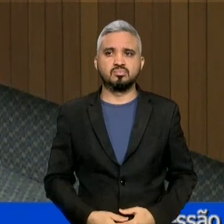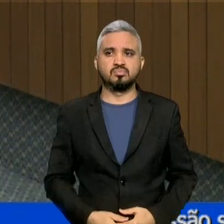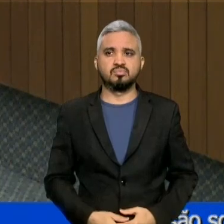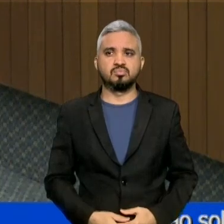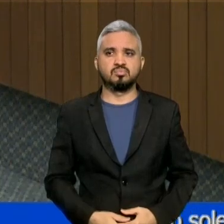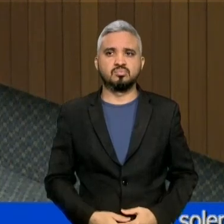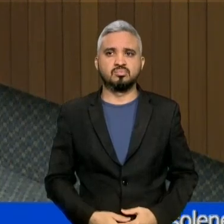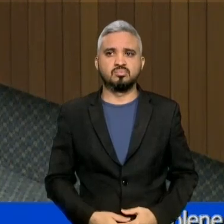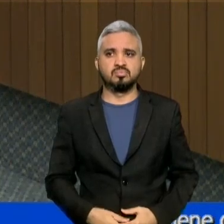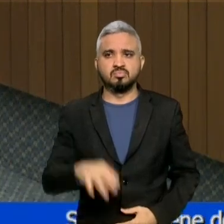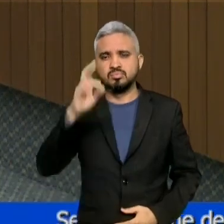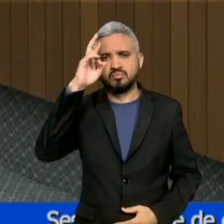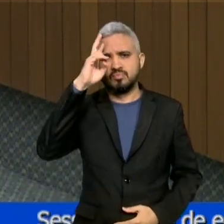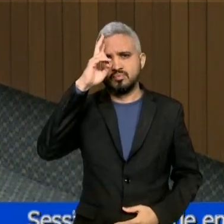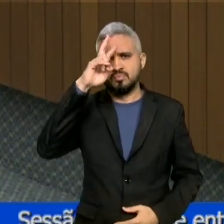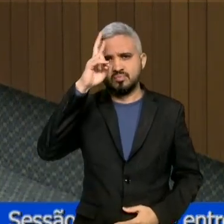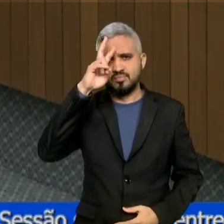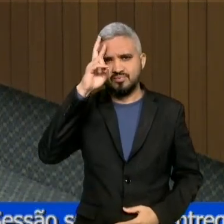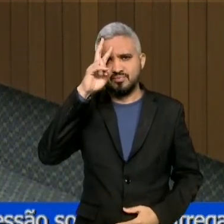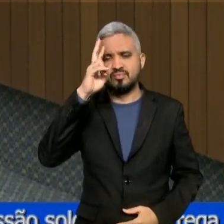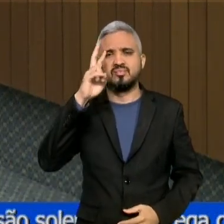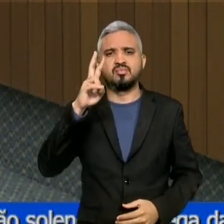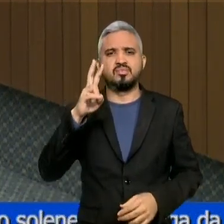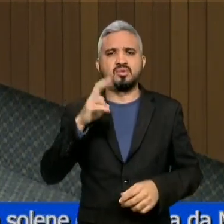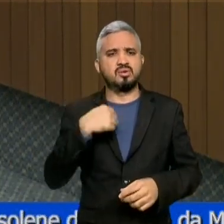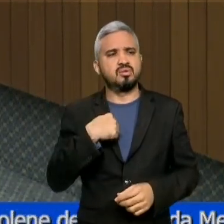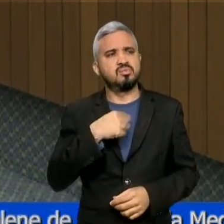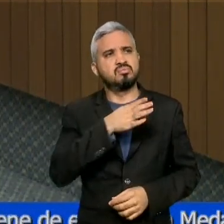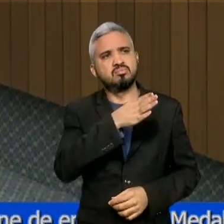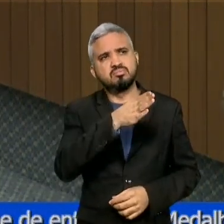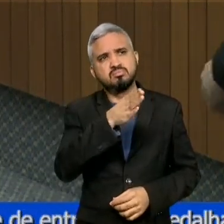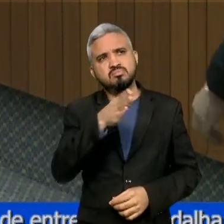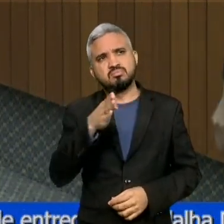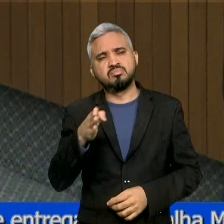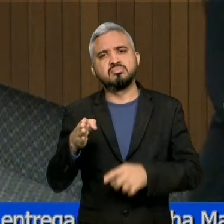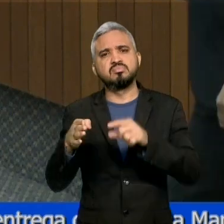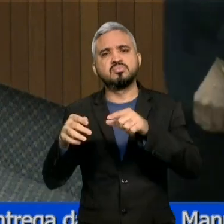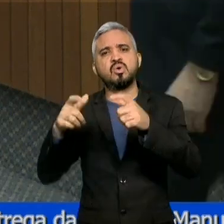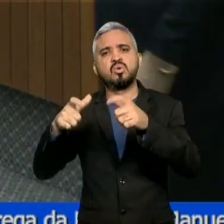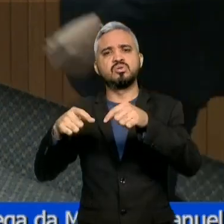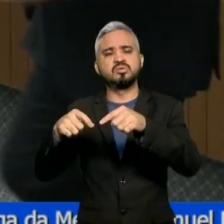me lembro que, numa das comunidades que eu andava, no bairro do Sol e Mar,